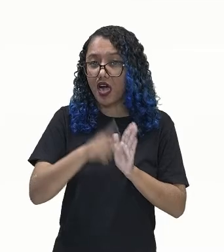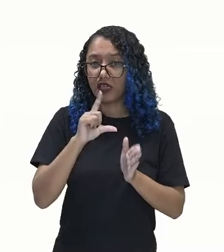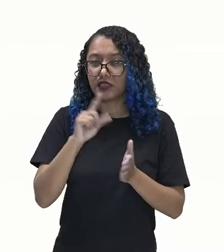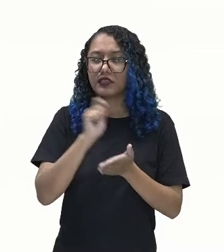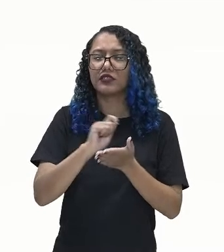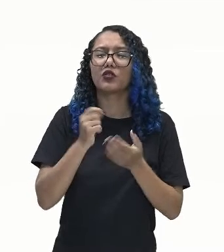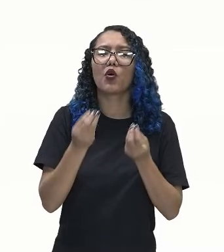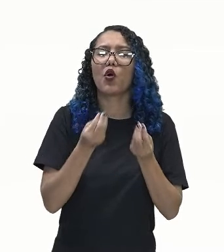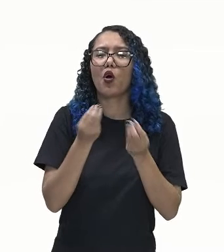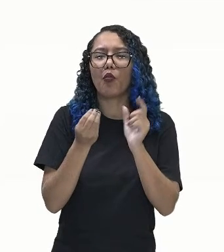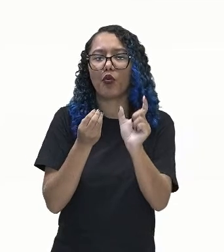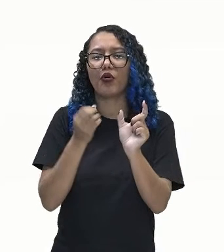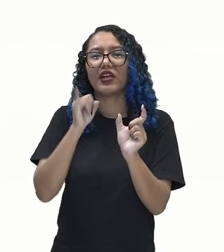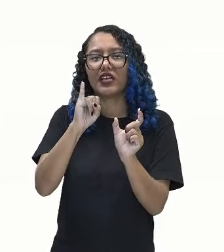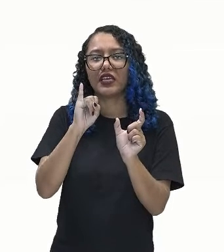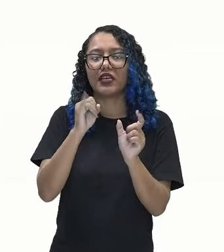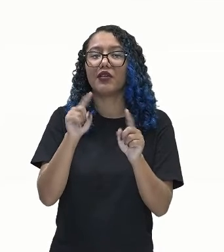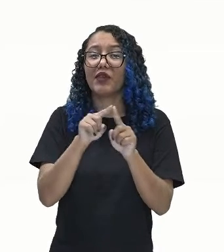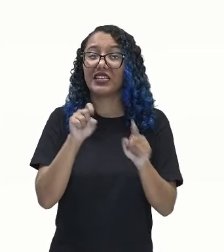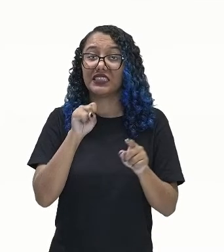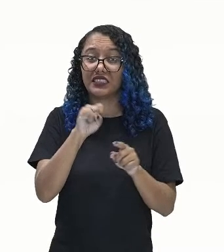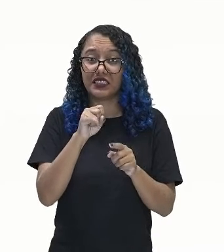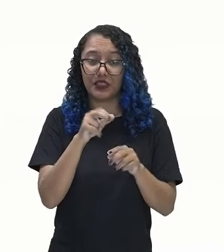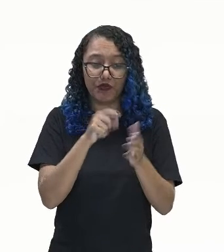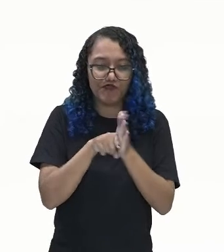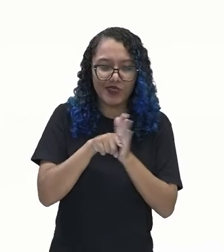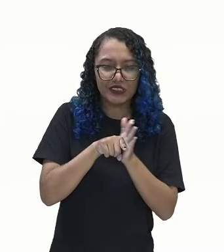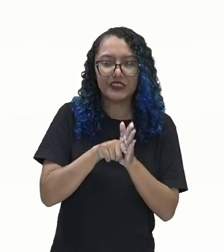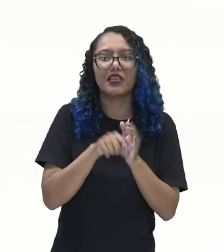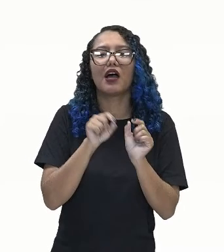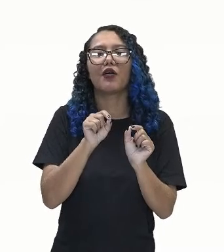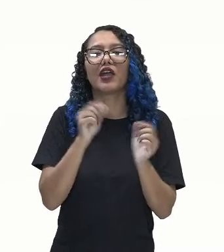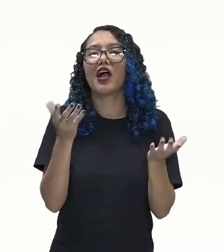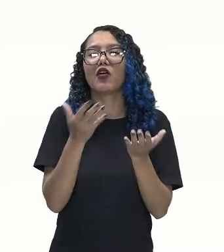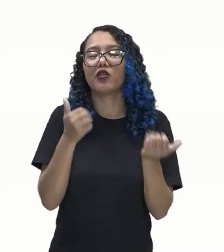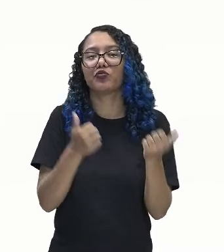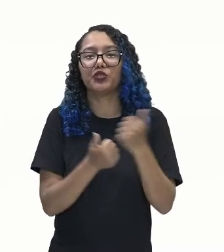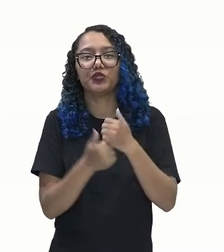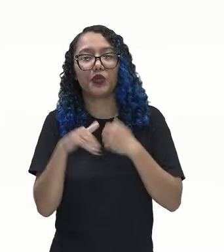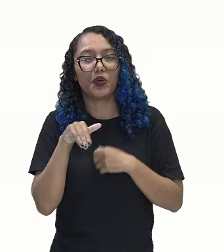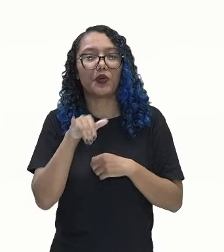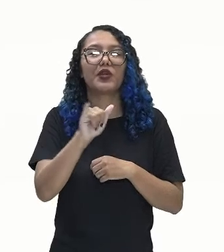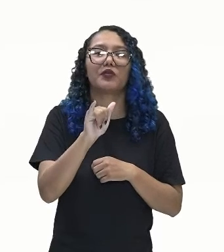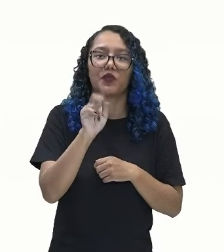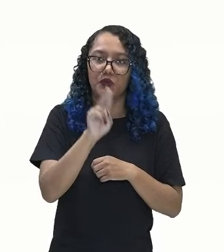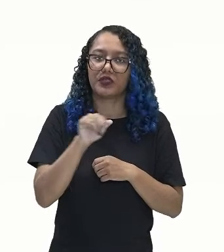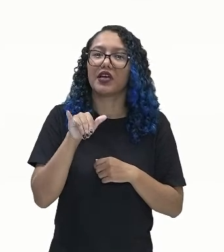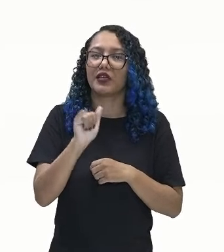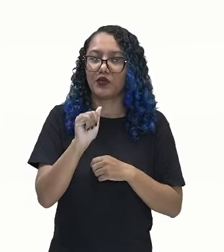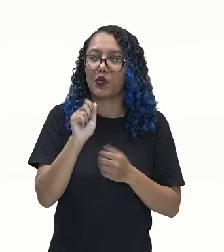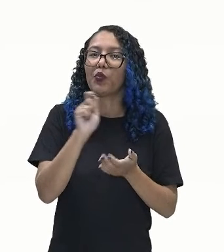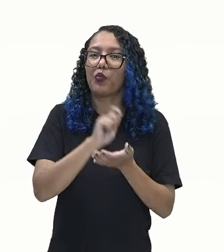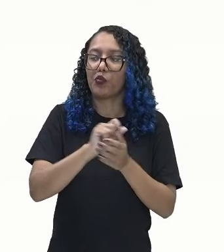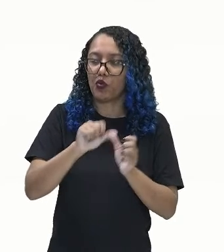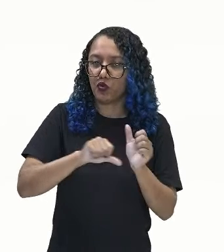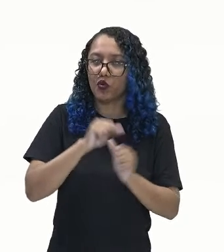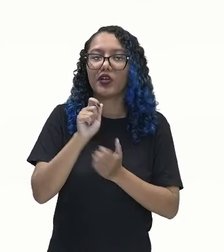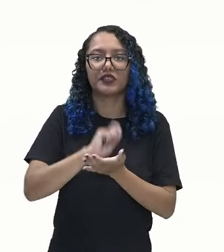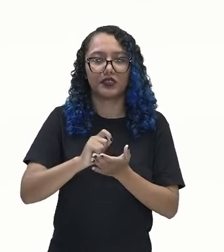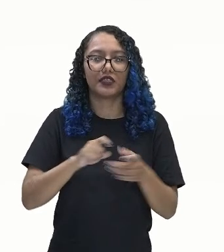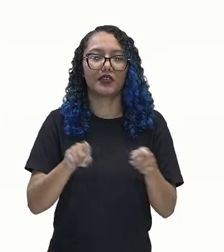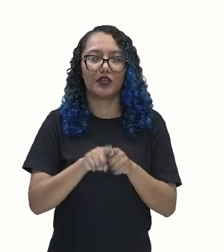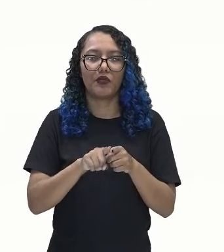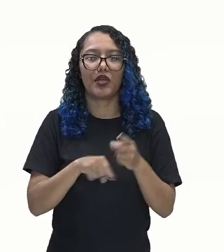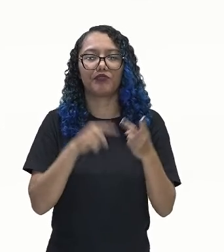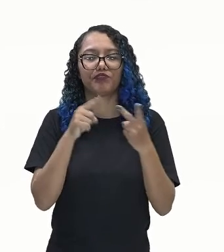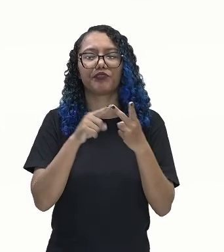forem pesquisar, ela tá com Y. Então, até mudou um pouquinho a escrita, certo? Gálico aqui